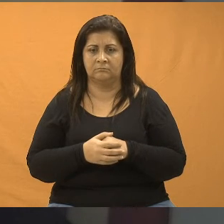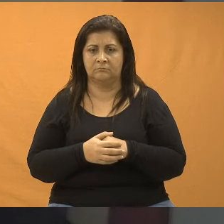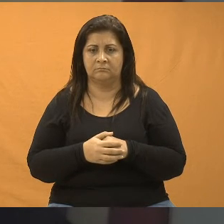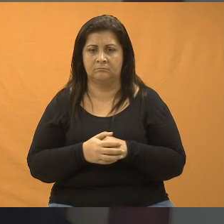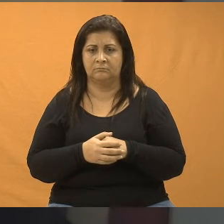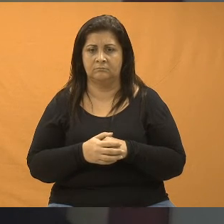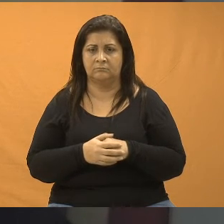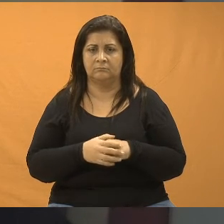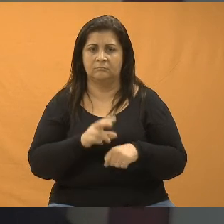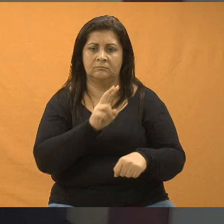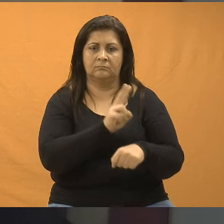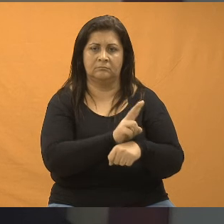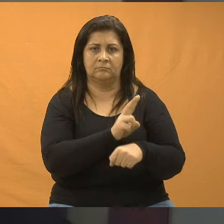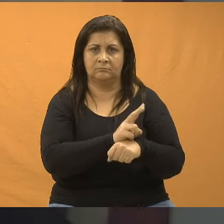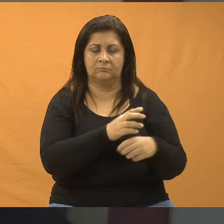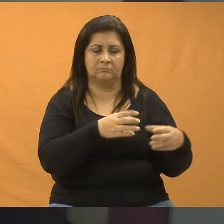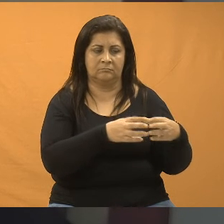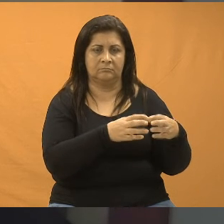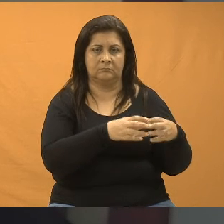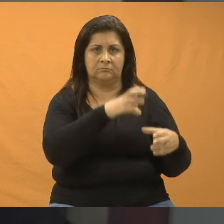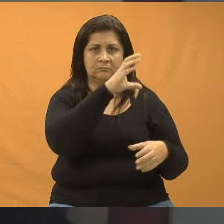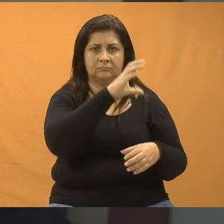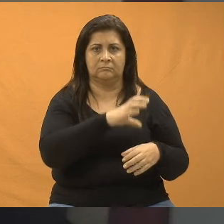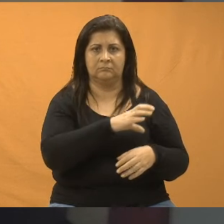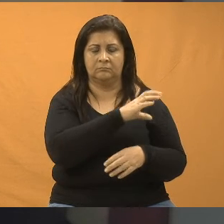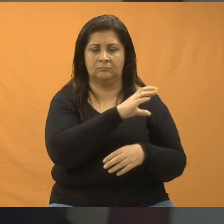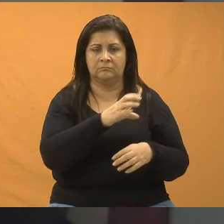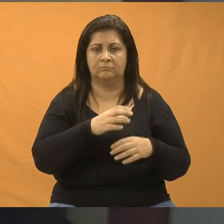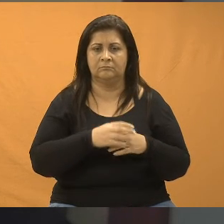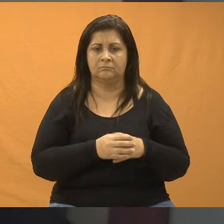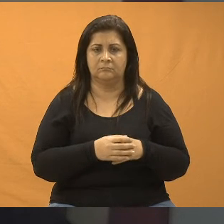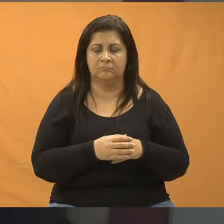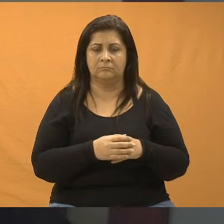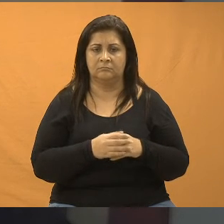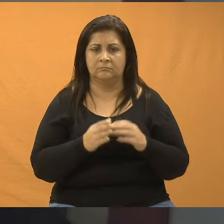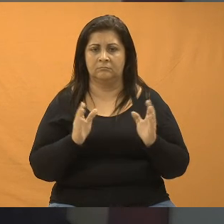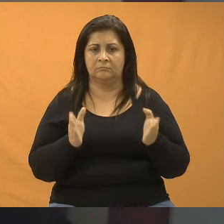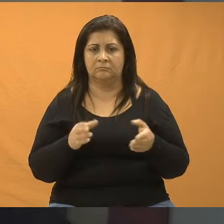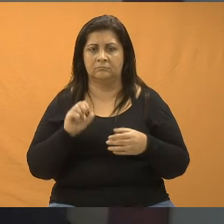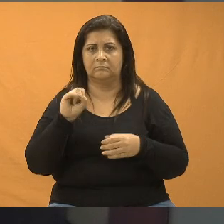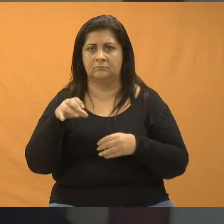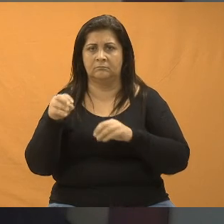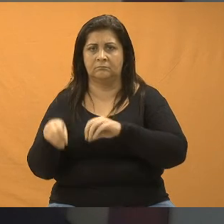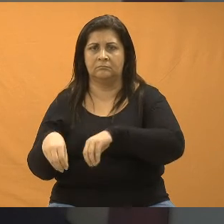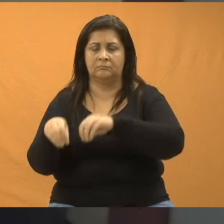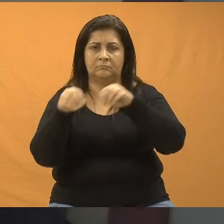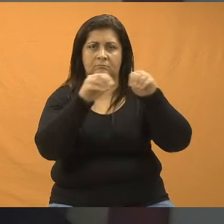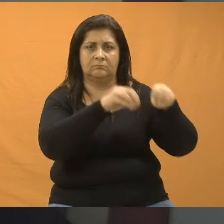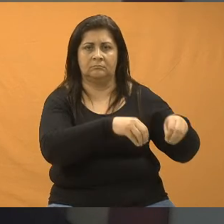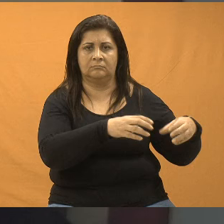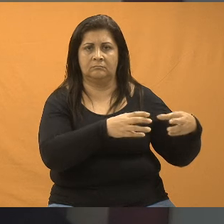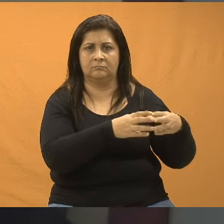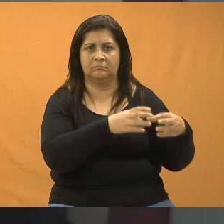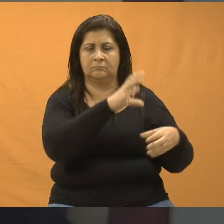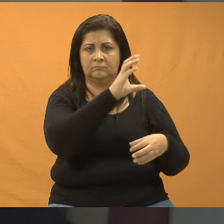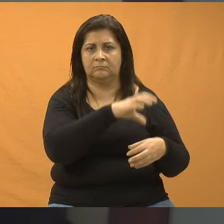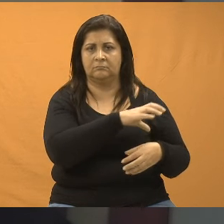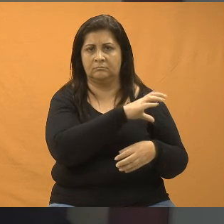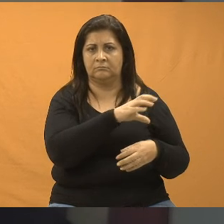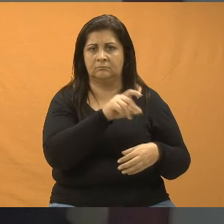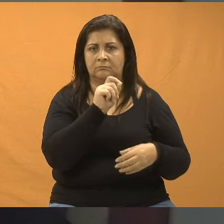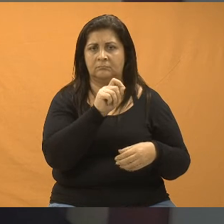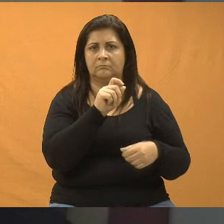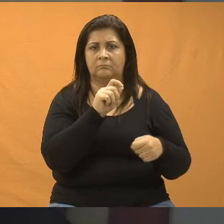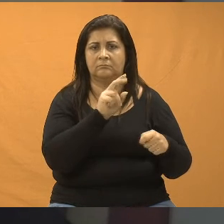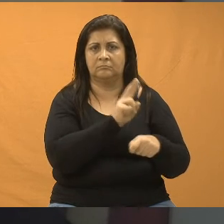comando da Irmandade atualmente, e que, evidentemente, se for devolvida a Santa Casa para a Irmandade, é quem vai